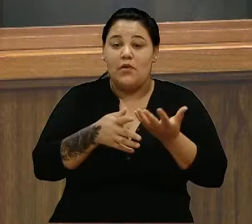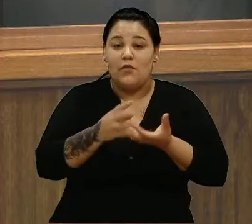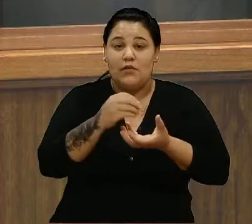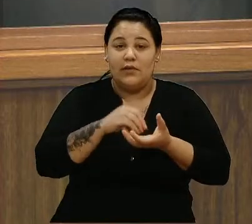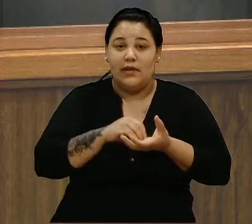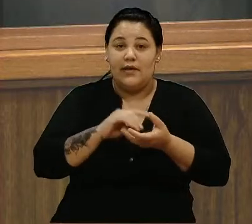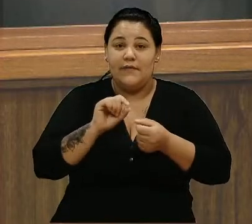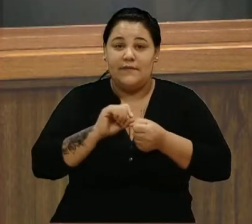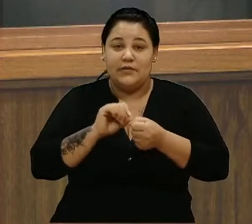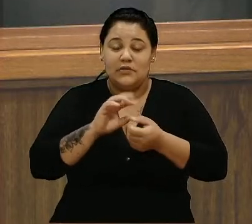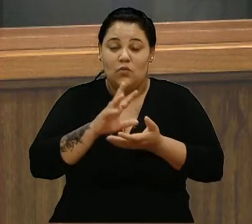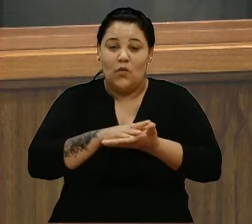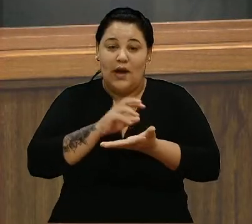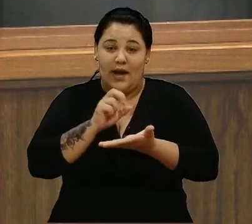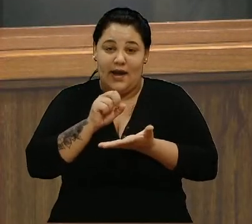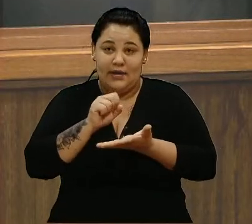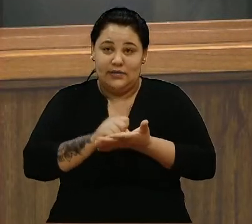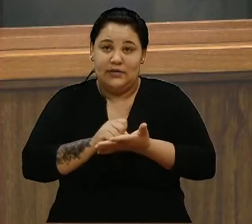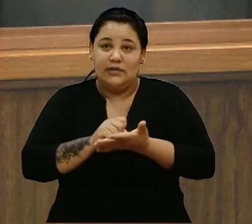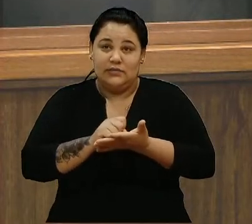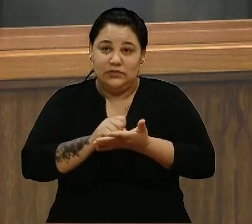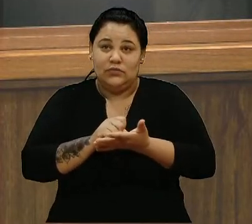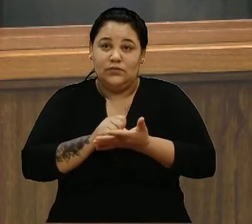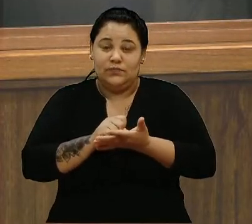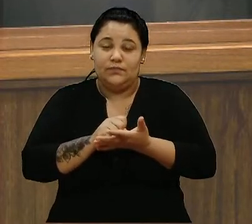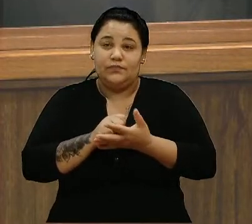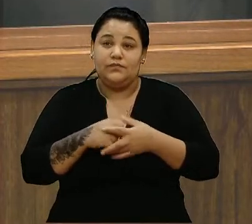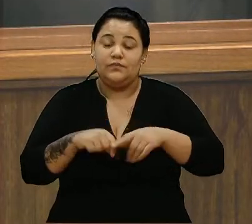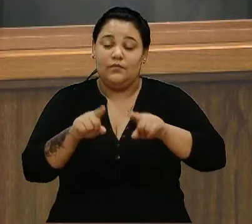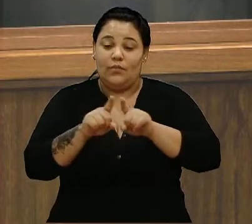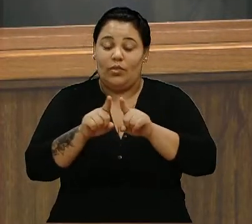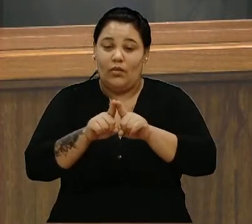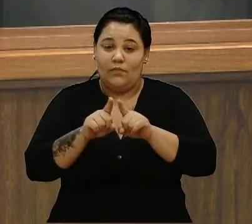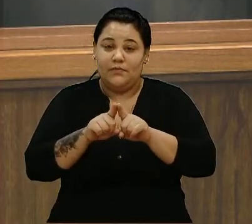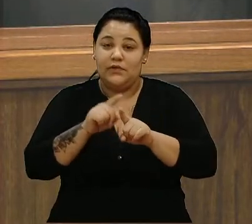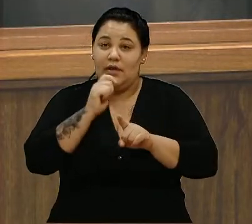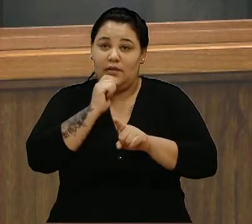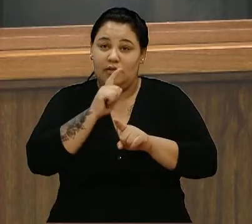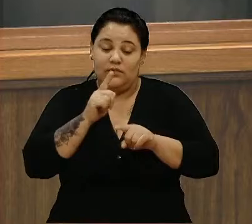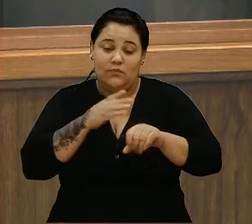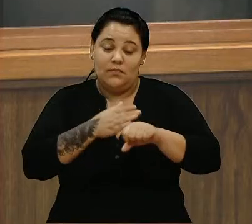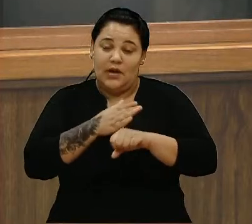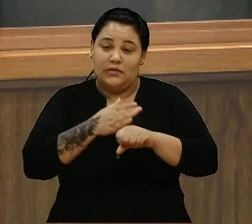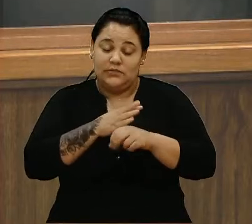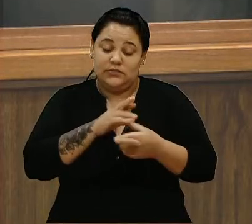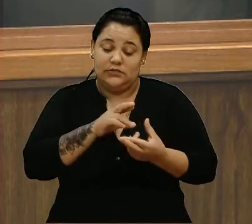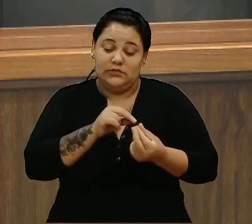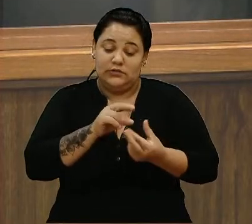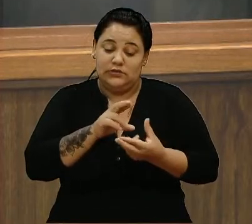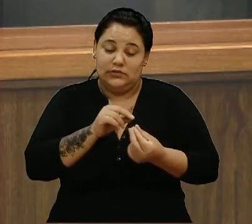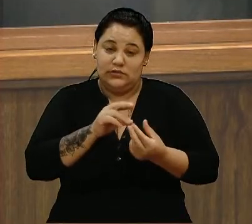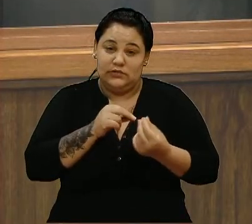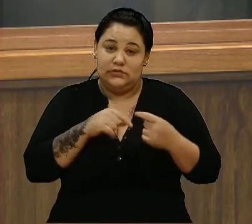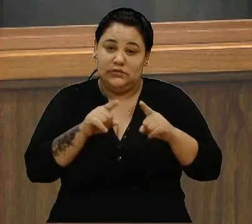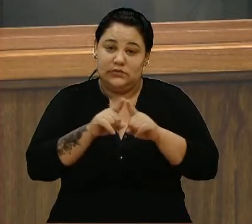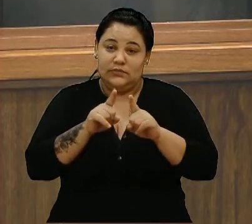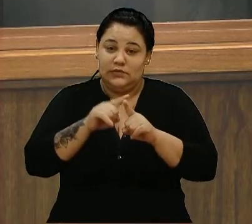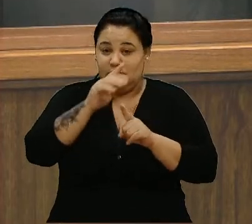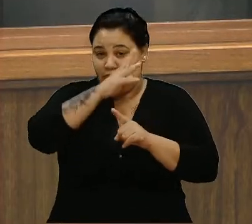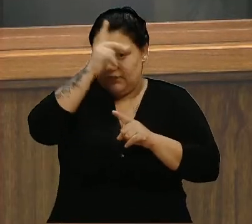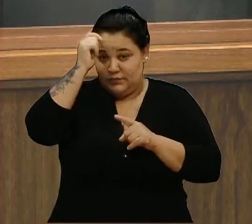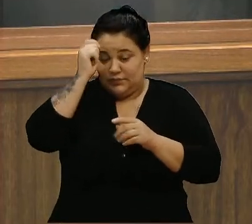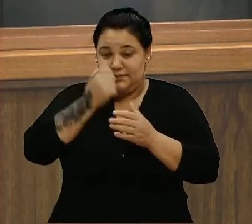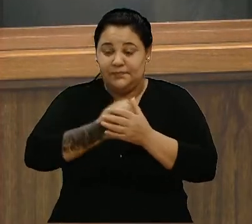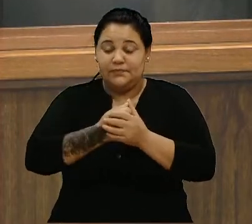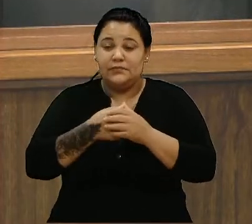cadastro destes catadores, inclusive que não estão nas reciclagens cadastradas na prefeitura. E também